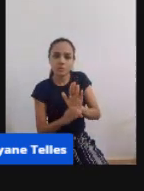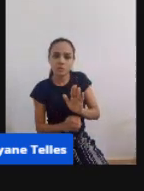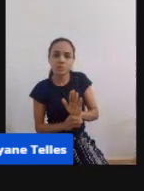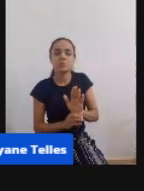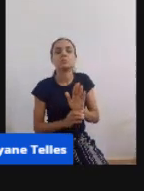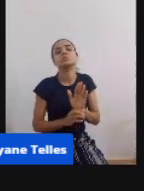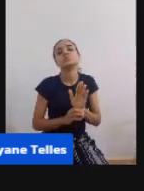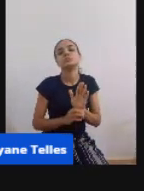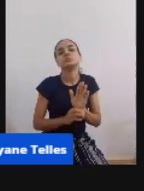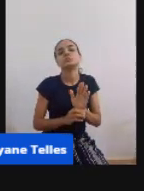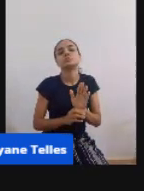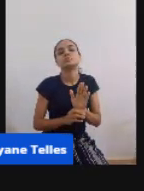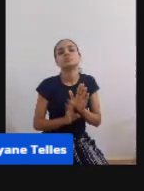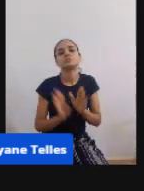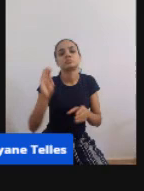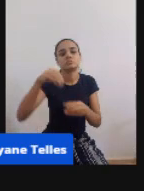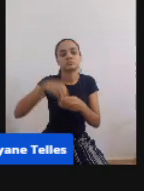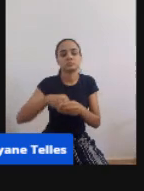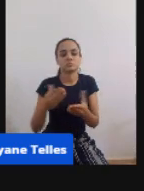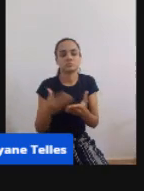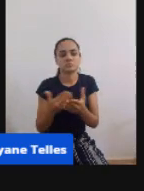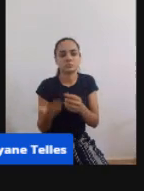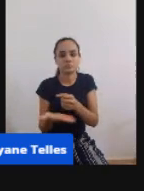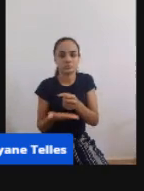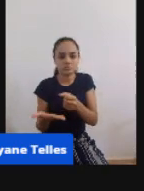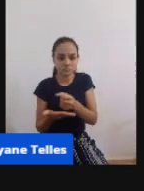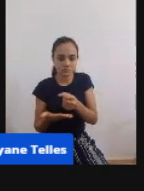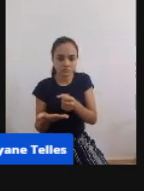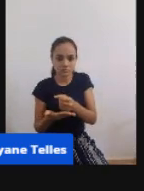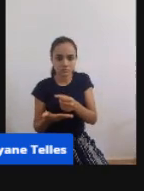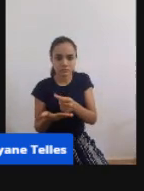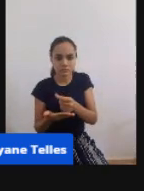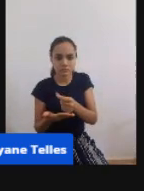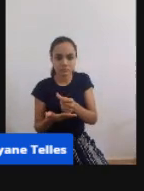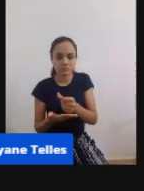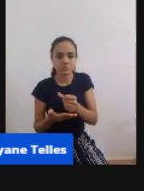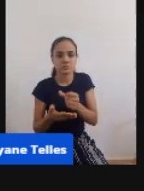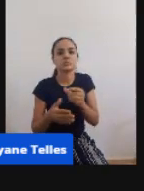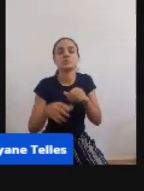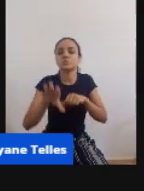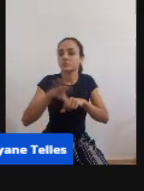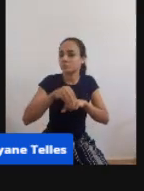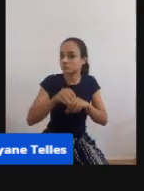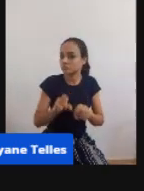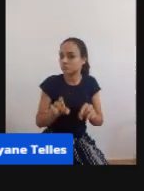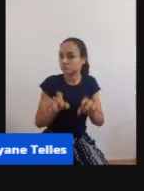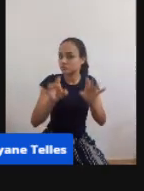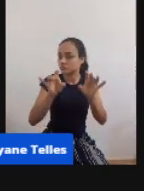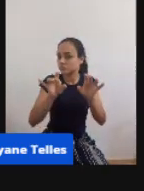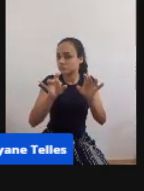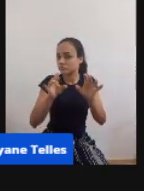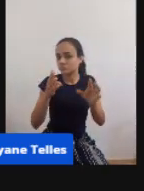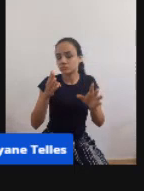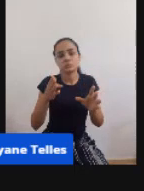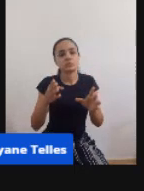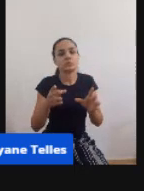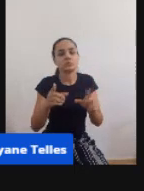função da habilidade indicada, os conhecimentos específicos, o objeto de conhecimento e a unidade